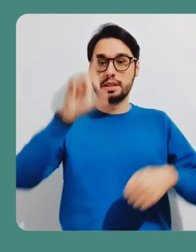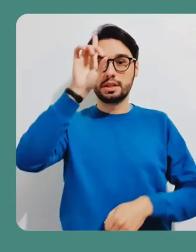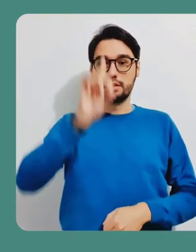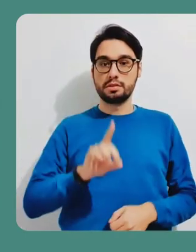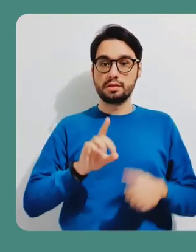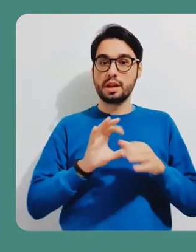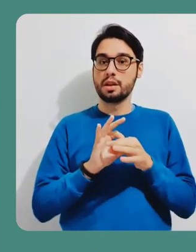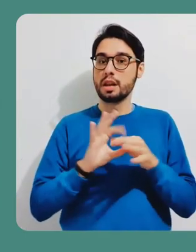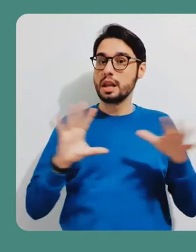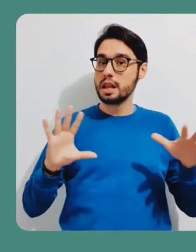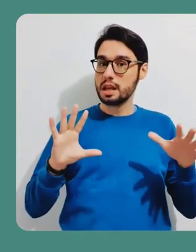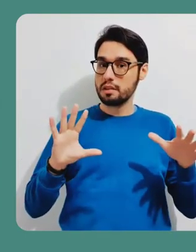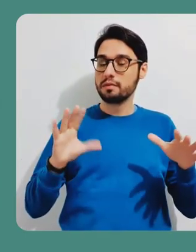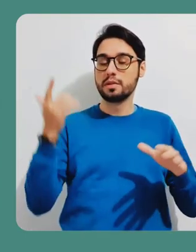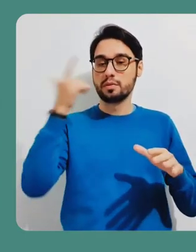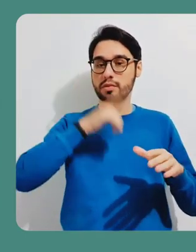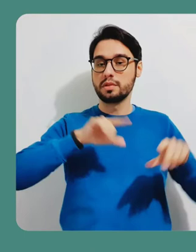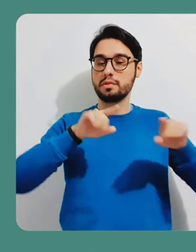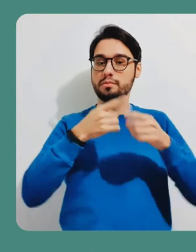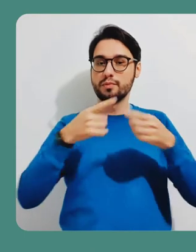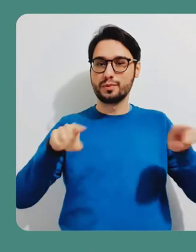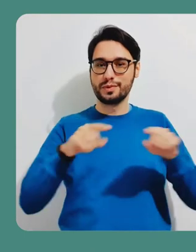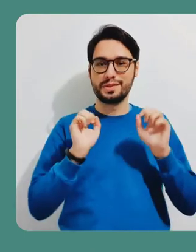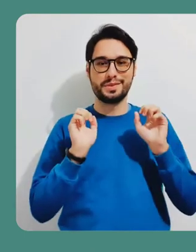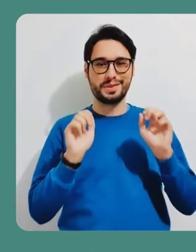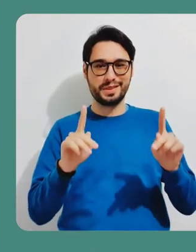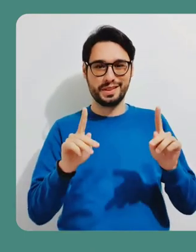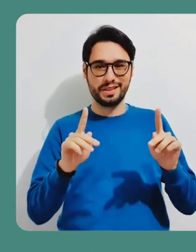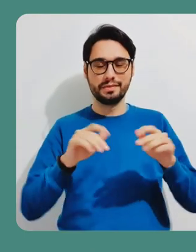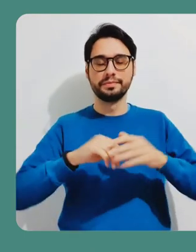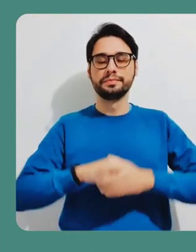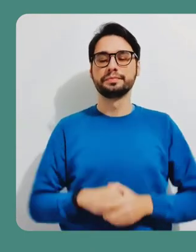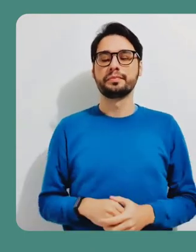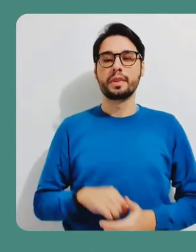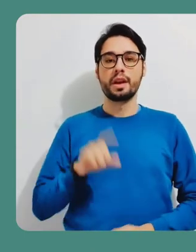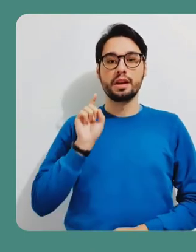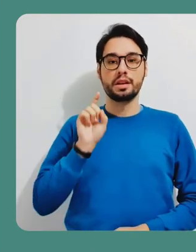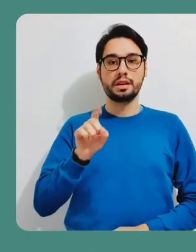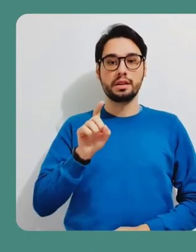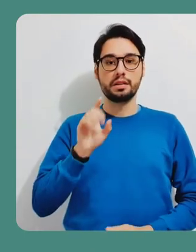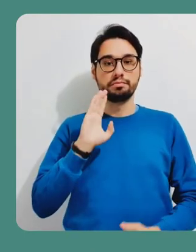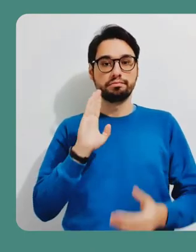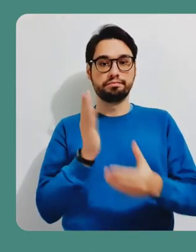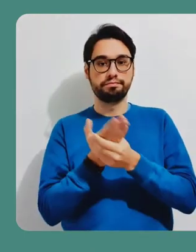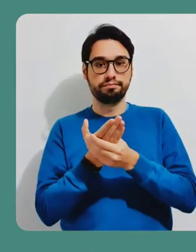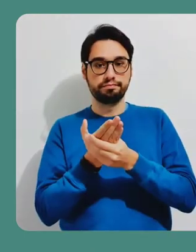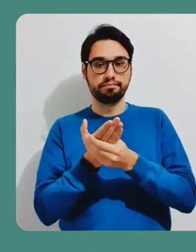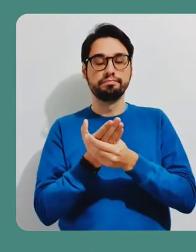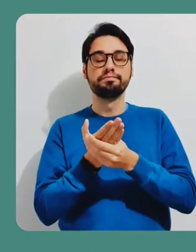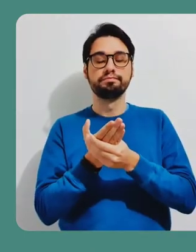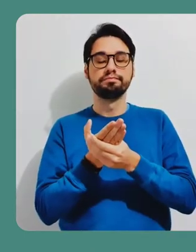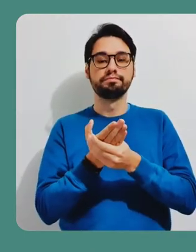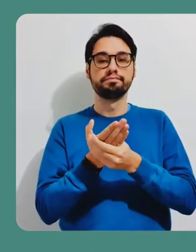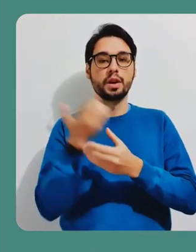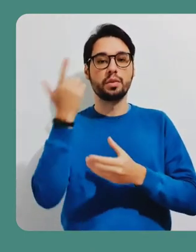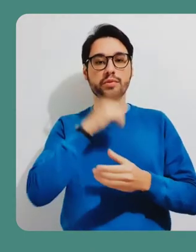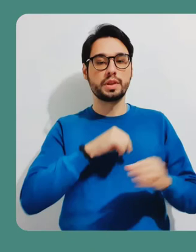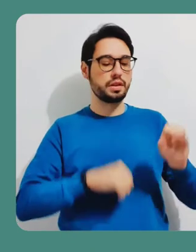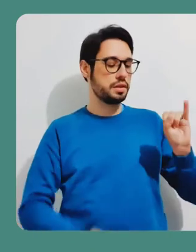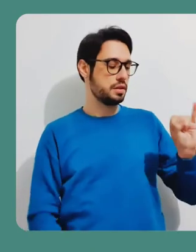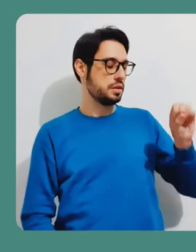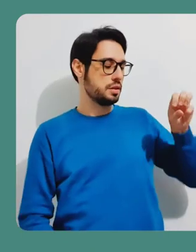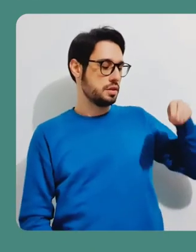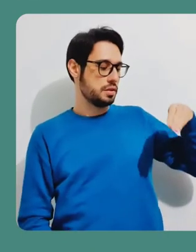direitos autorais sejam livres e depois de salvar a sua música no seu computador você clica em arquivo